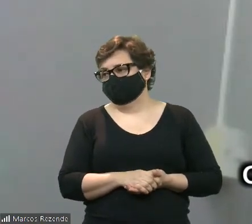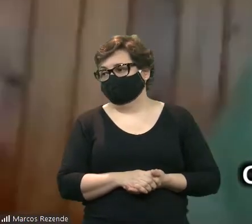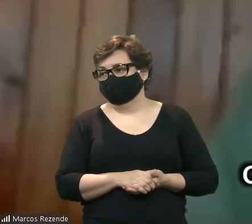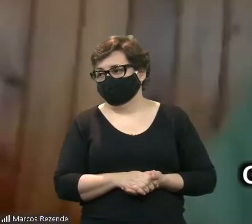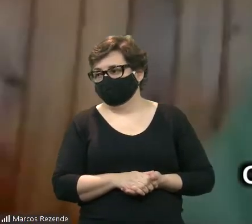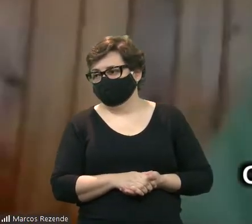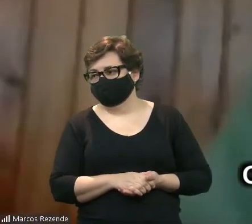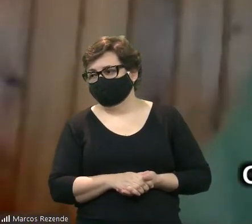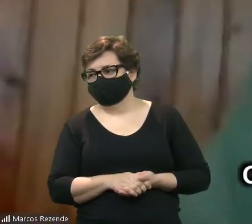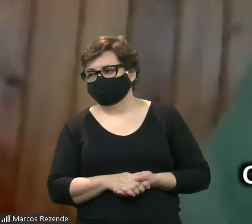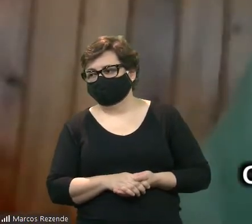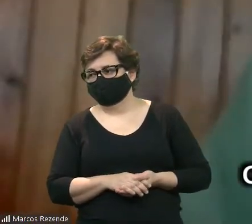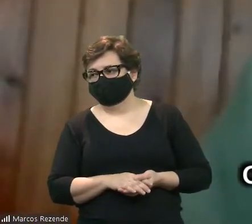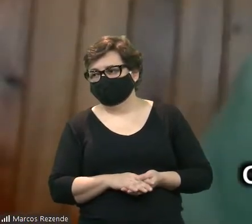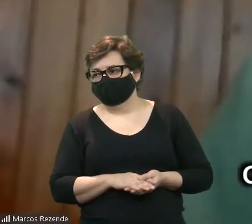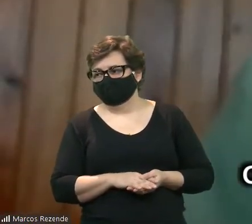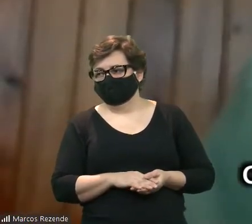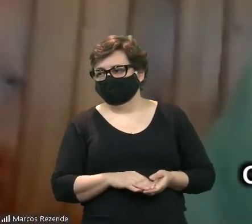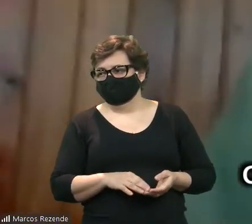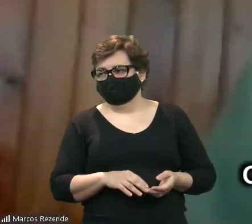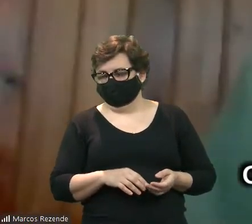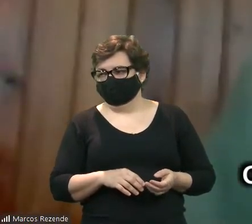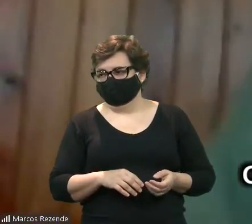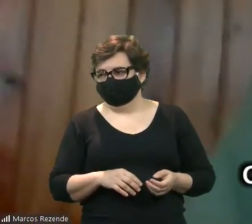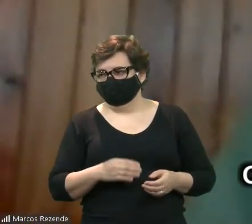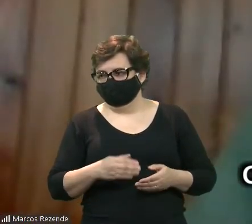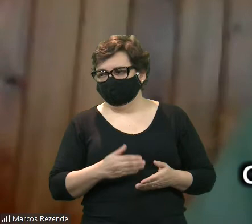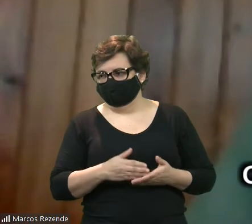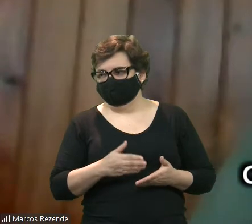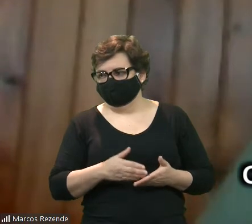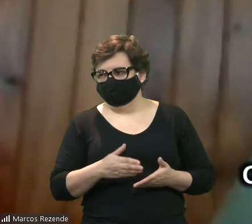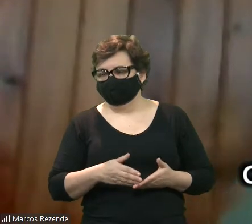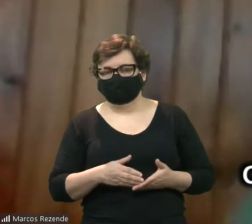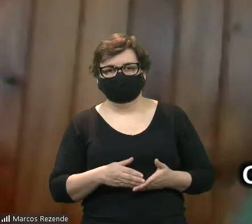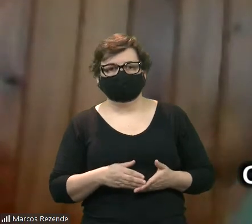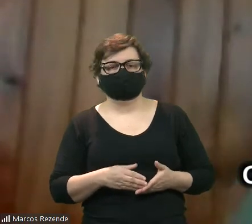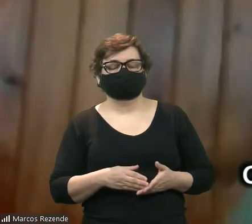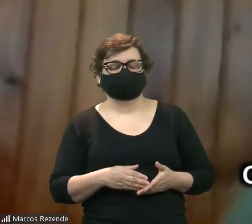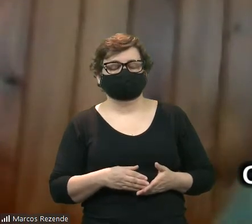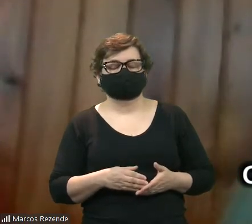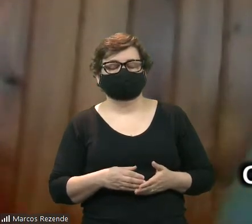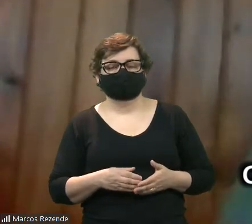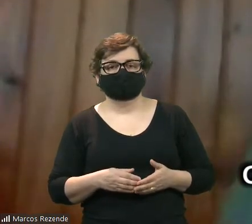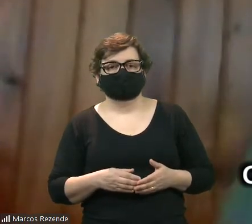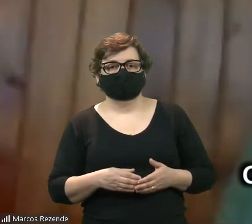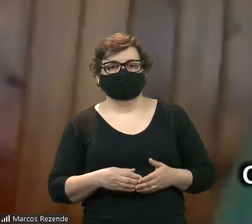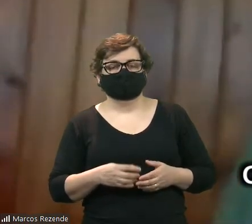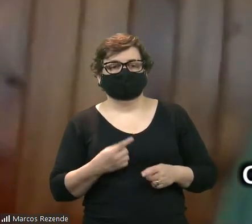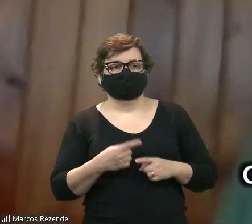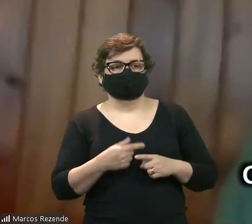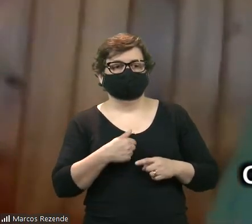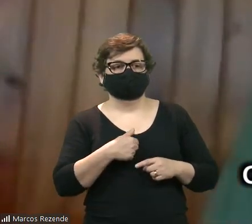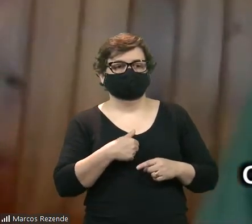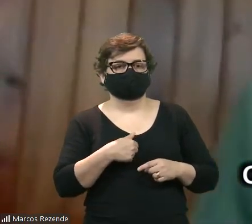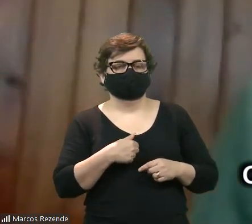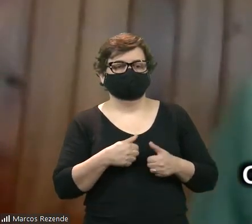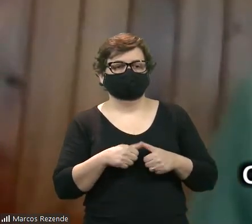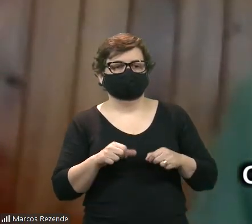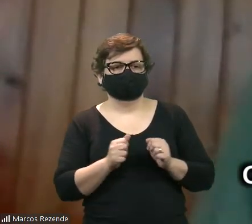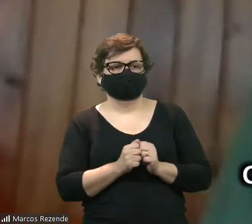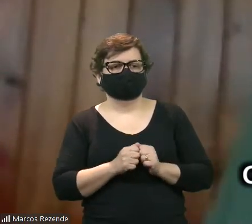Vereador Maurício, também com o objetivo de auxiliar, porque eu estou com o processo todo